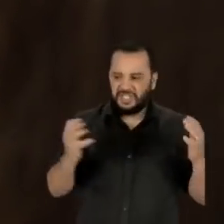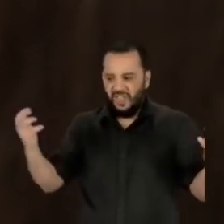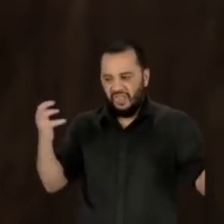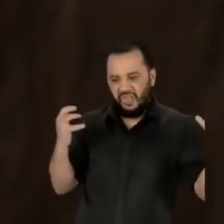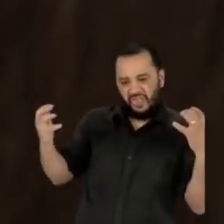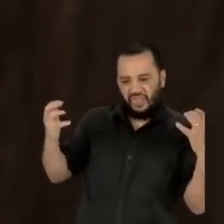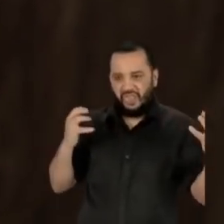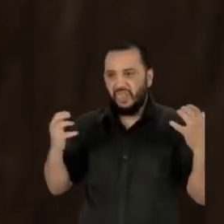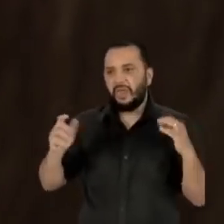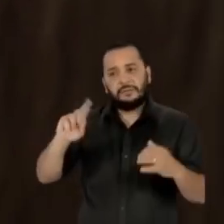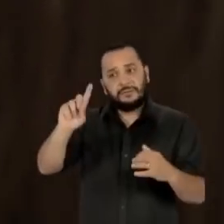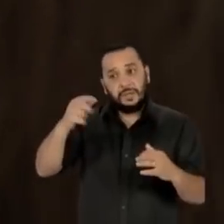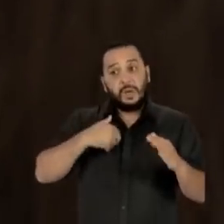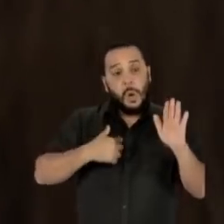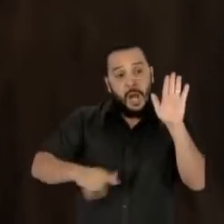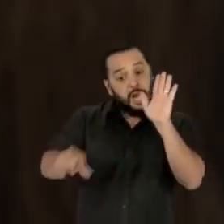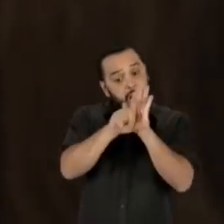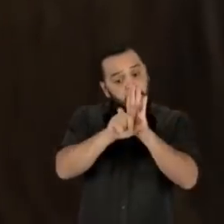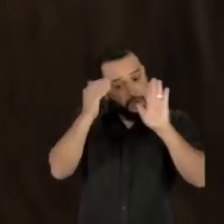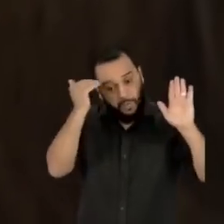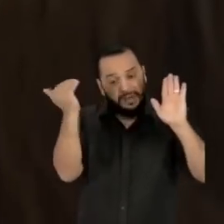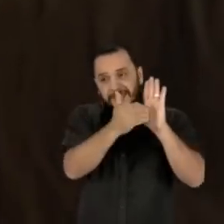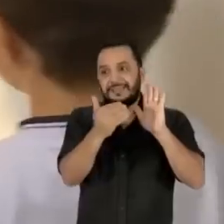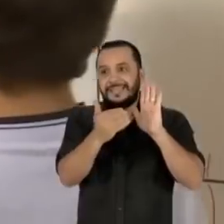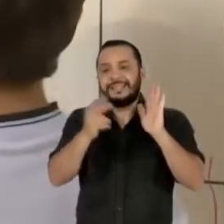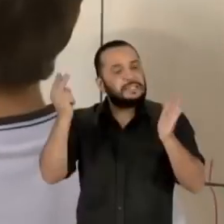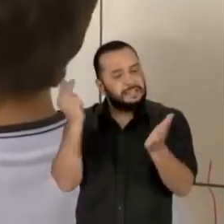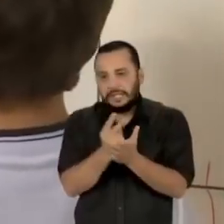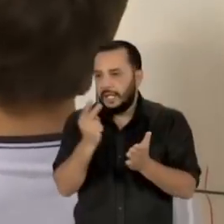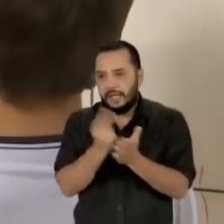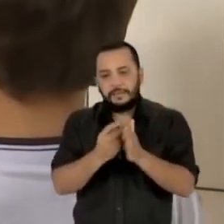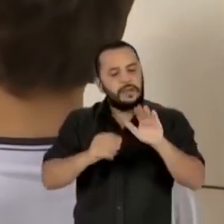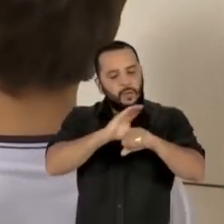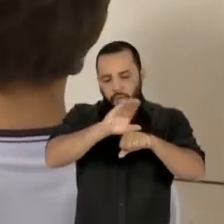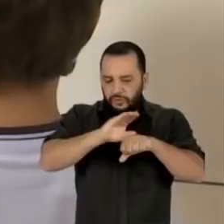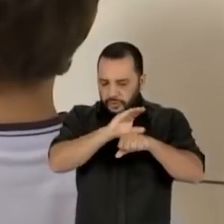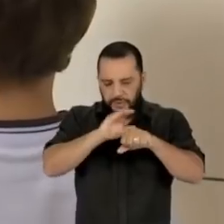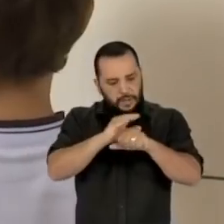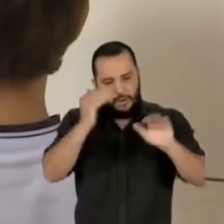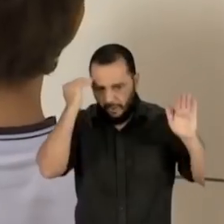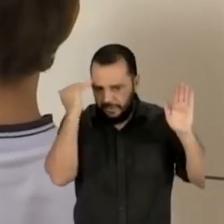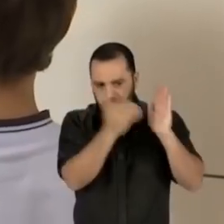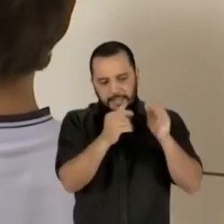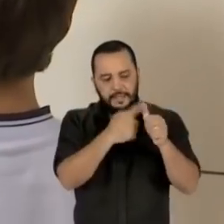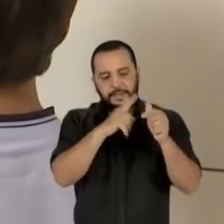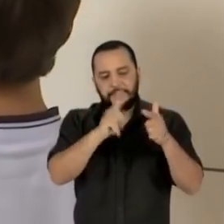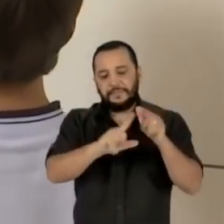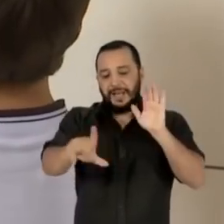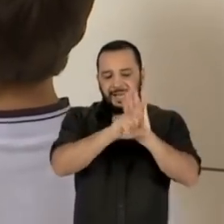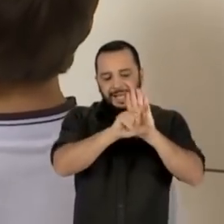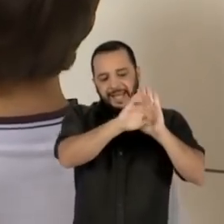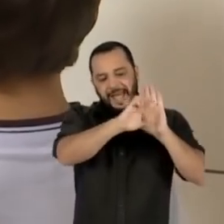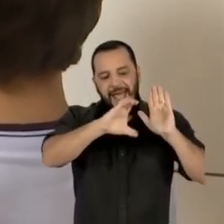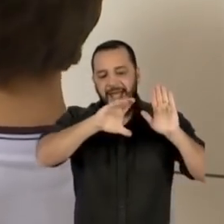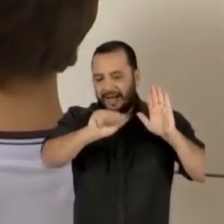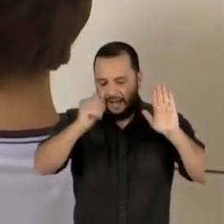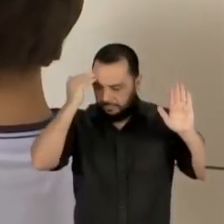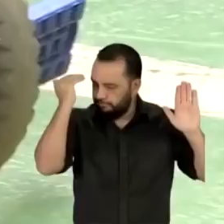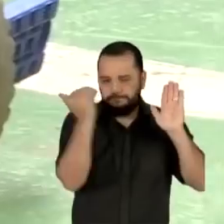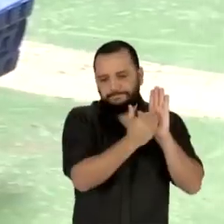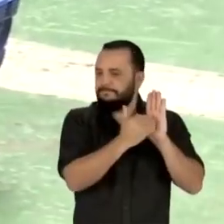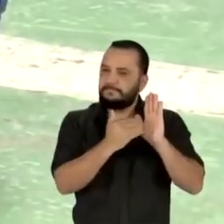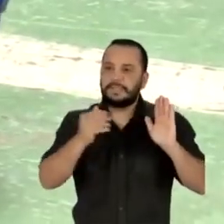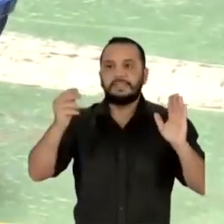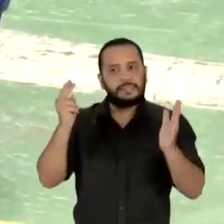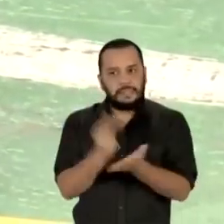diz a lei o limite da atuação do conselheiro tutelar sempre a lei a constituição federal o estatuto da criança adolescente e outras regras que